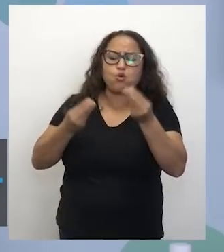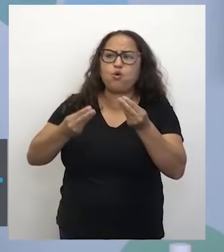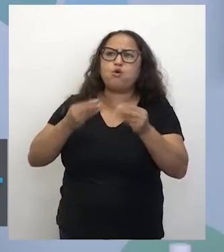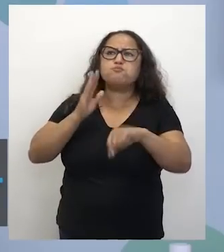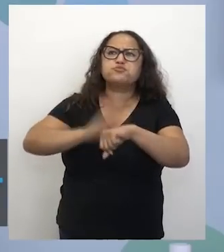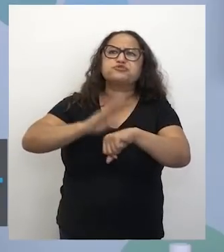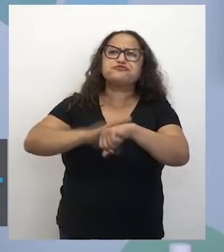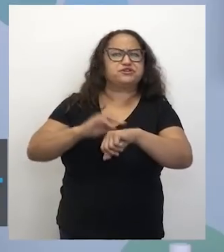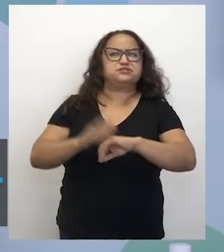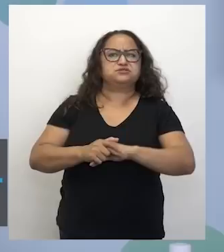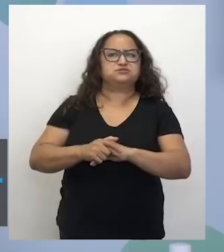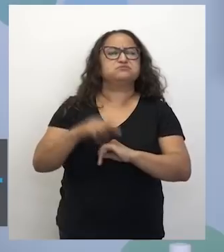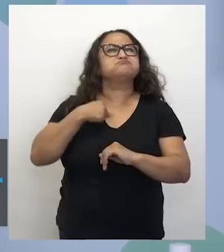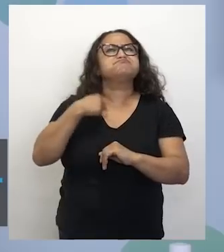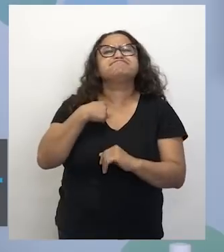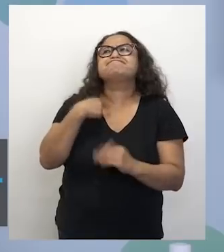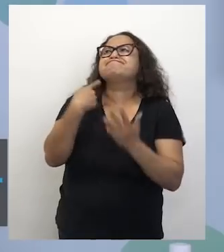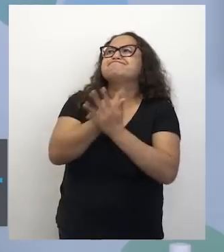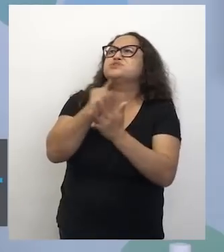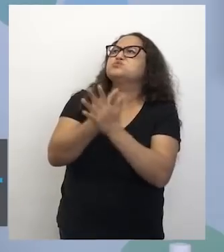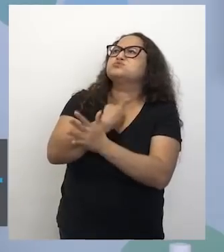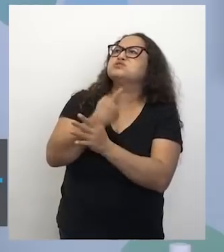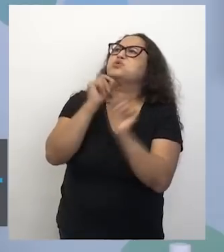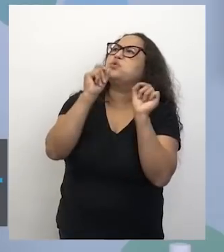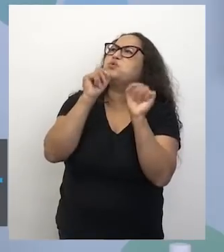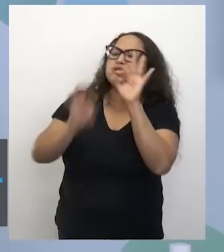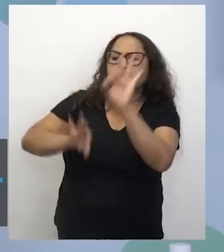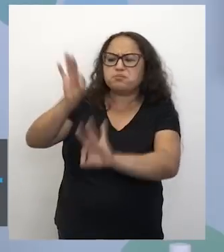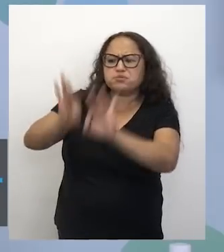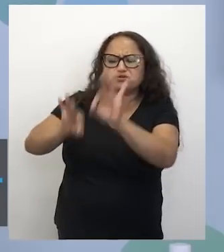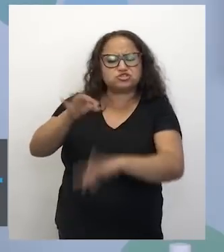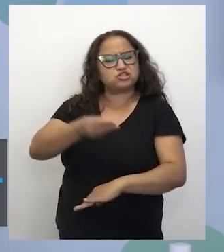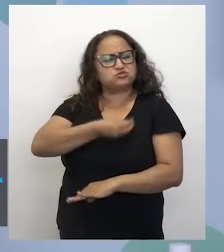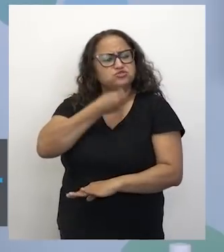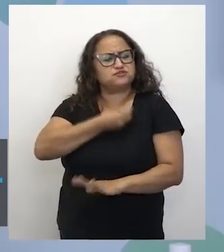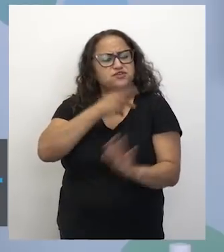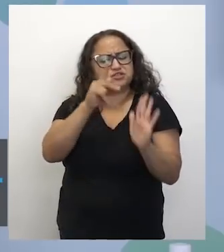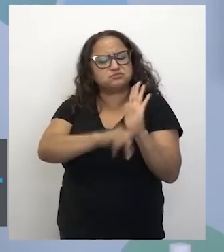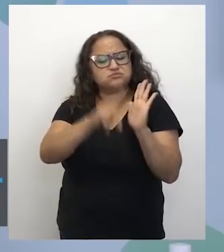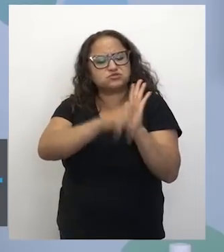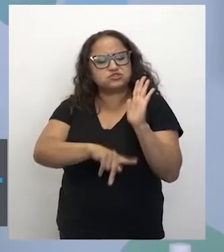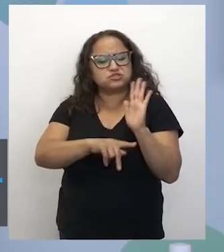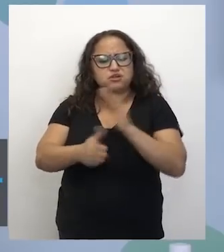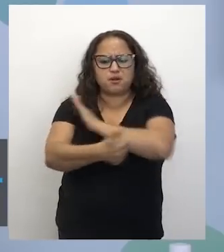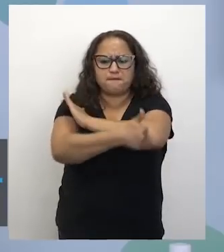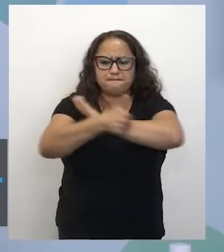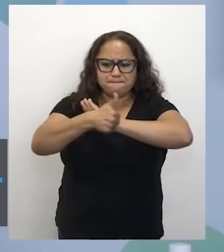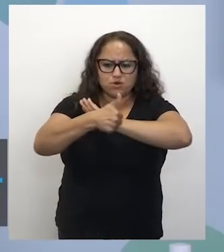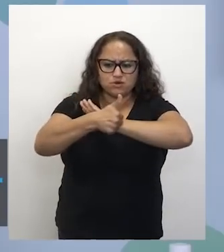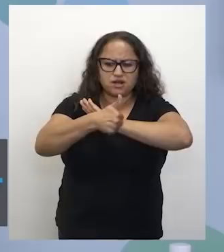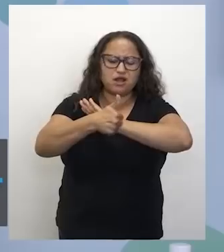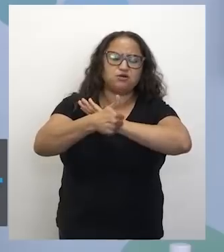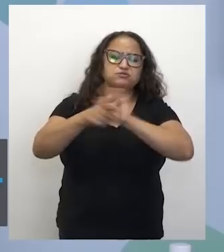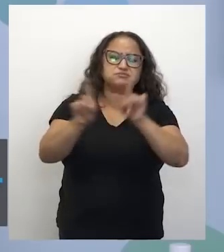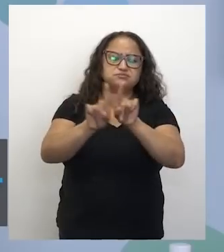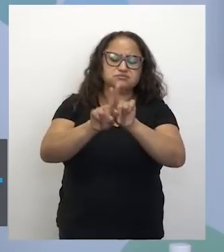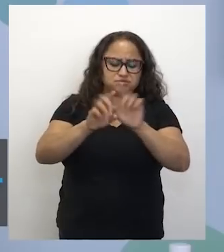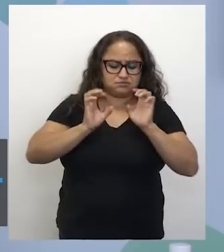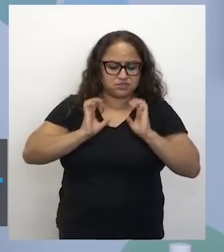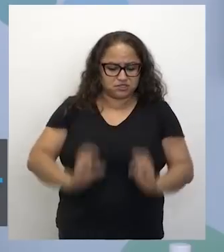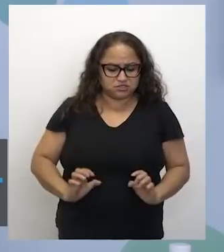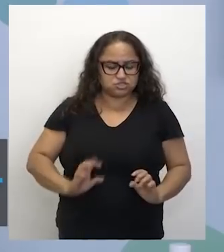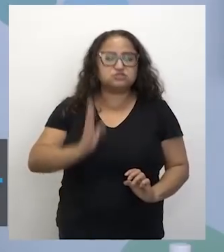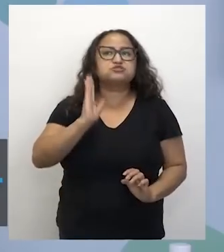se perguntando, mas o que tem a ver com o projeto de vida, a questão da moral e da ética? Já falei para vocês que quando a gente fala